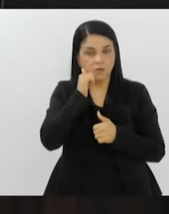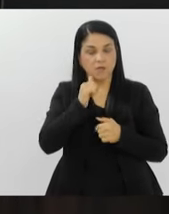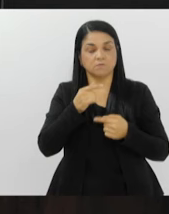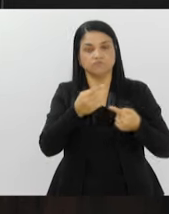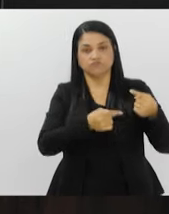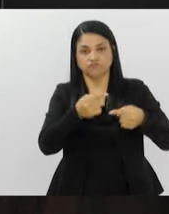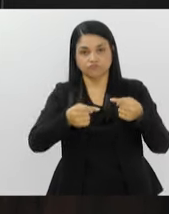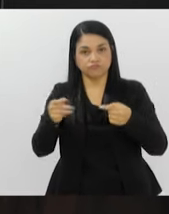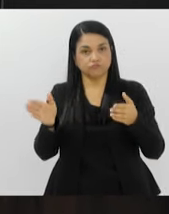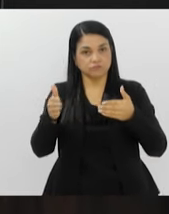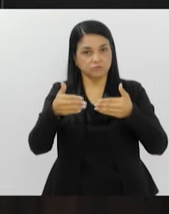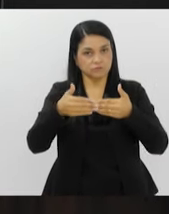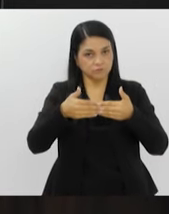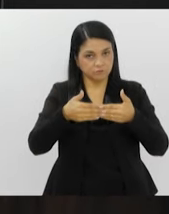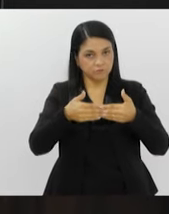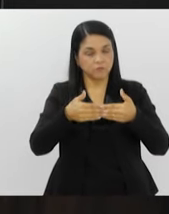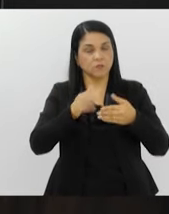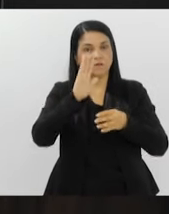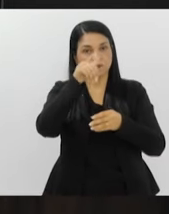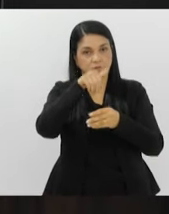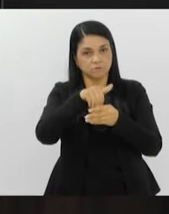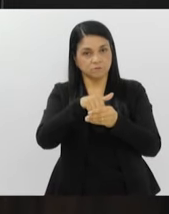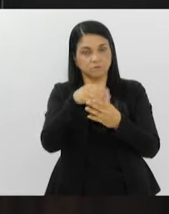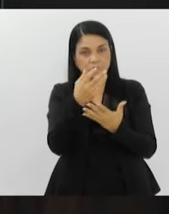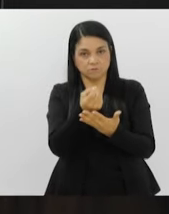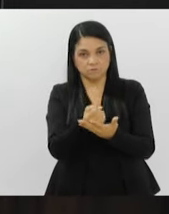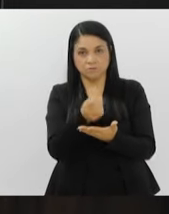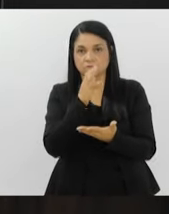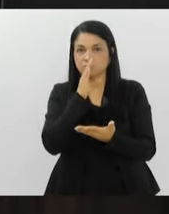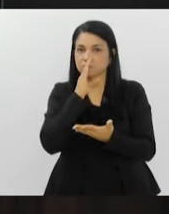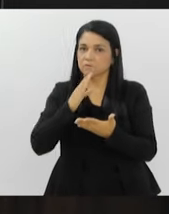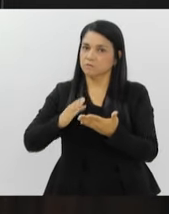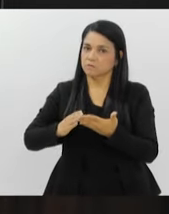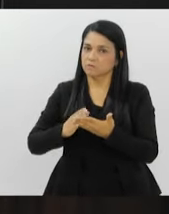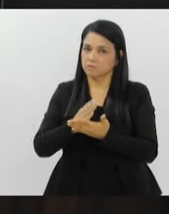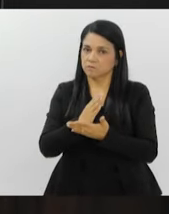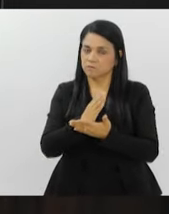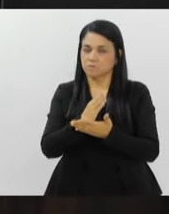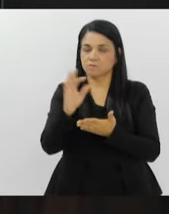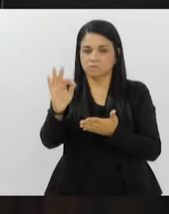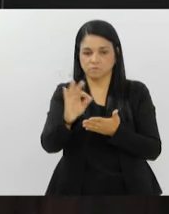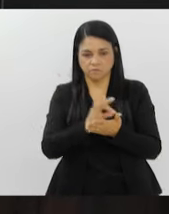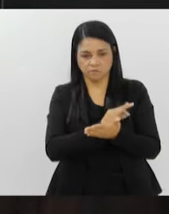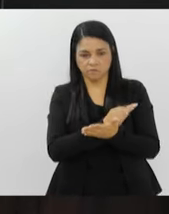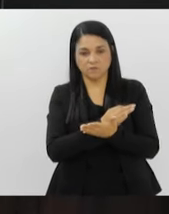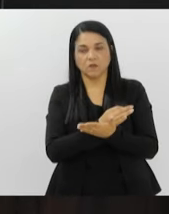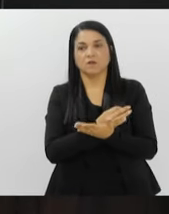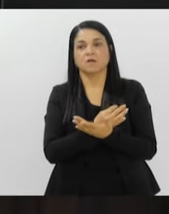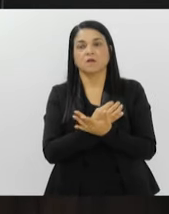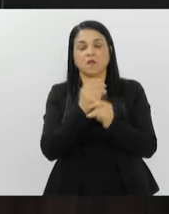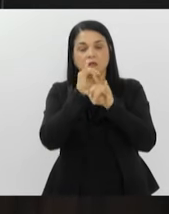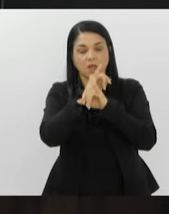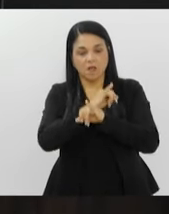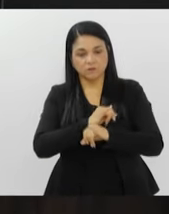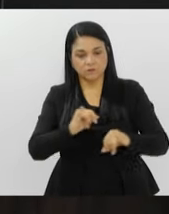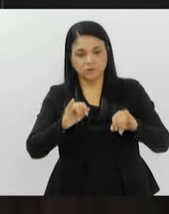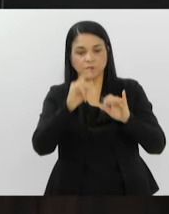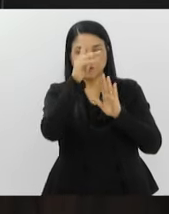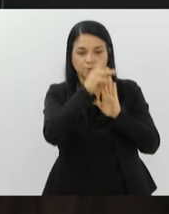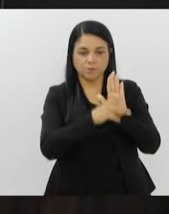discutir enada discussão e votação senhores que aprovam permaneçam Como estão aprovado autógrafo